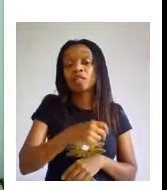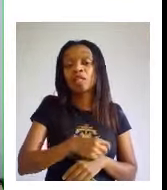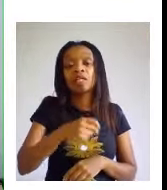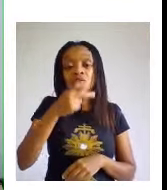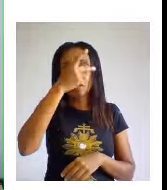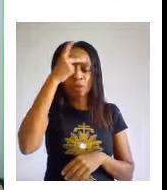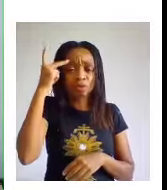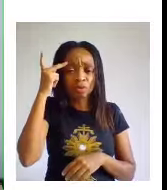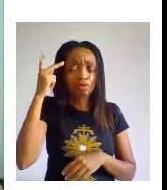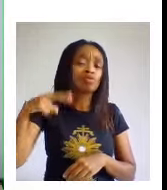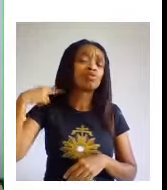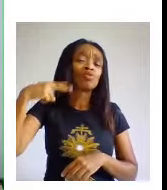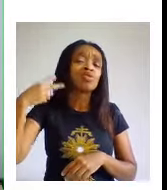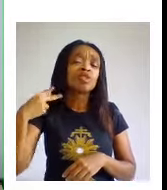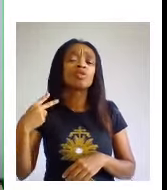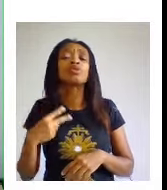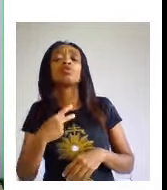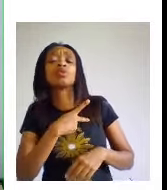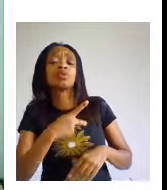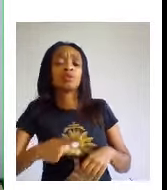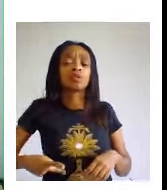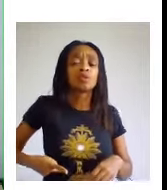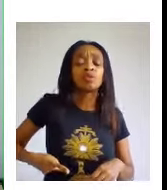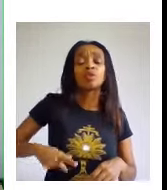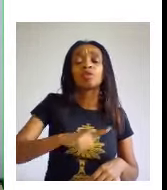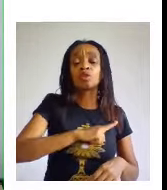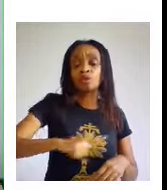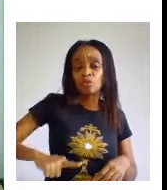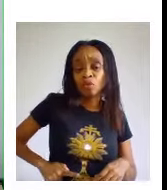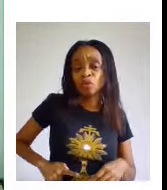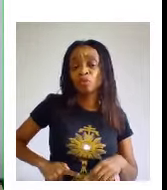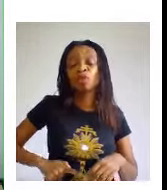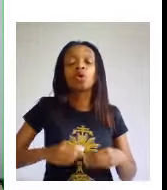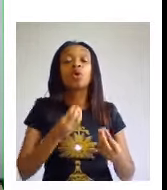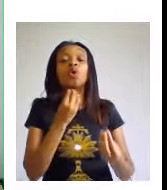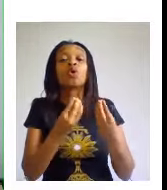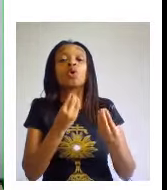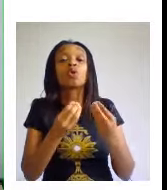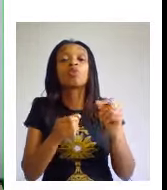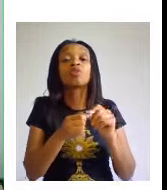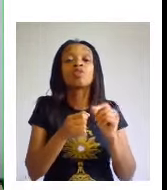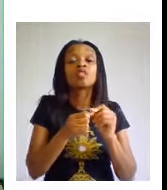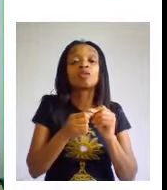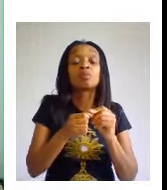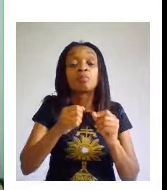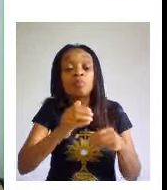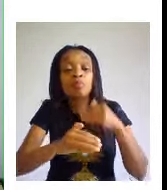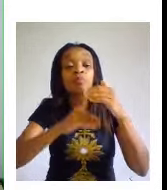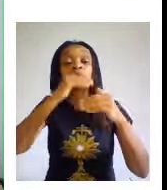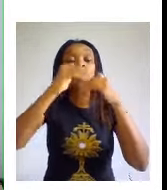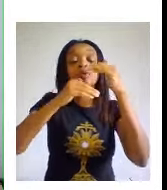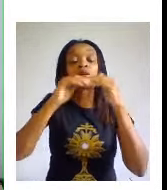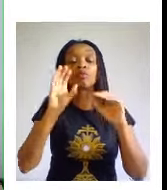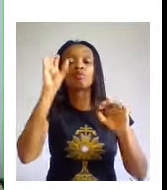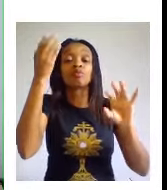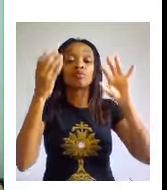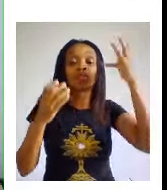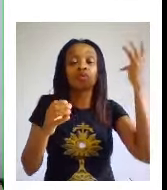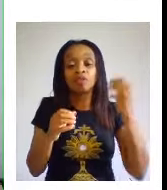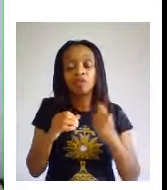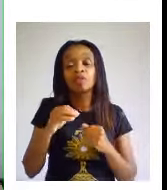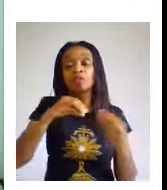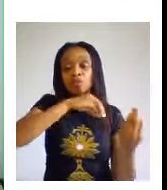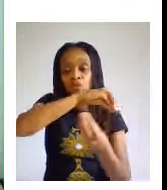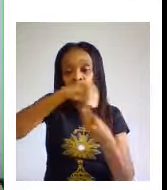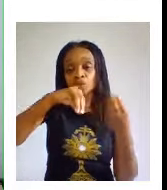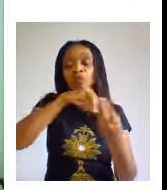de adaptação às mudanças climáticas. Ele foi consultor do NCTI, Banco Mundial,